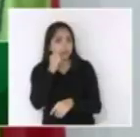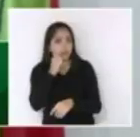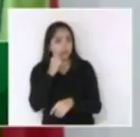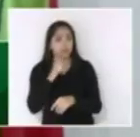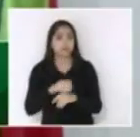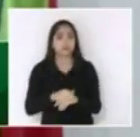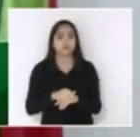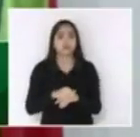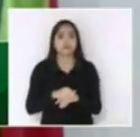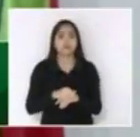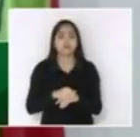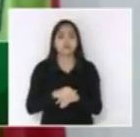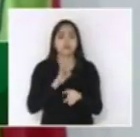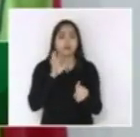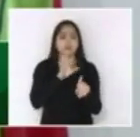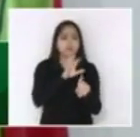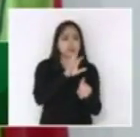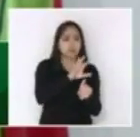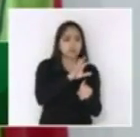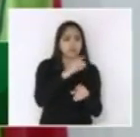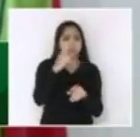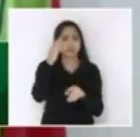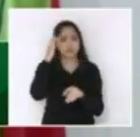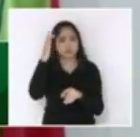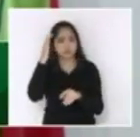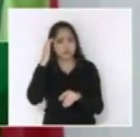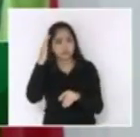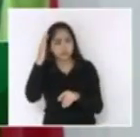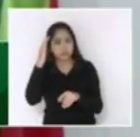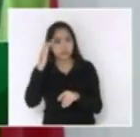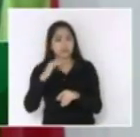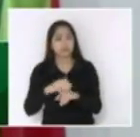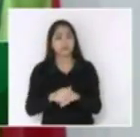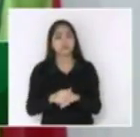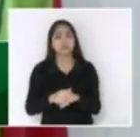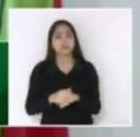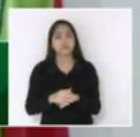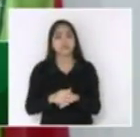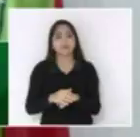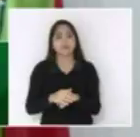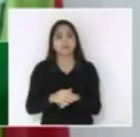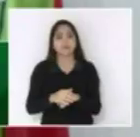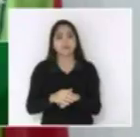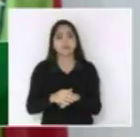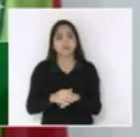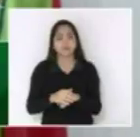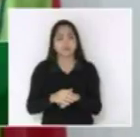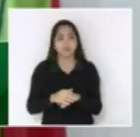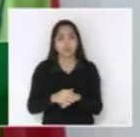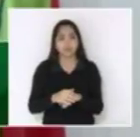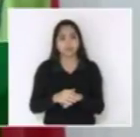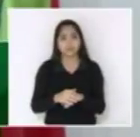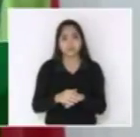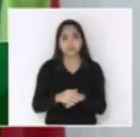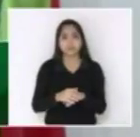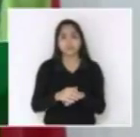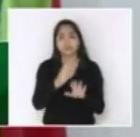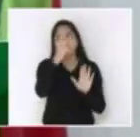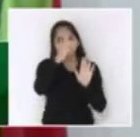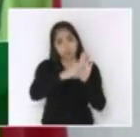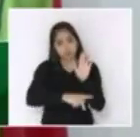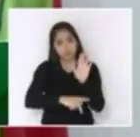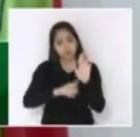do pensamento, que recebeu o nome de pouco corresponde com seu conteúdo, o projeto Escola